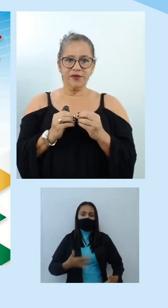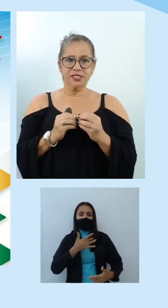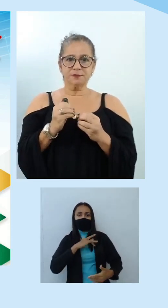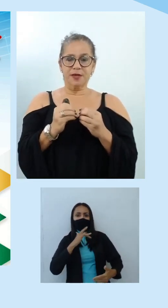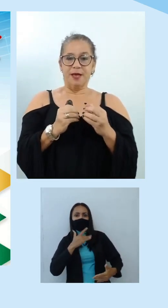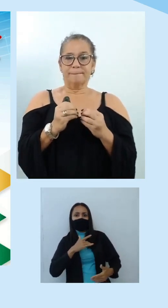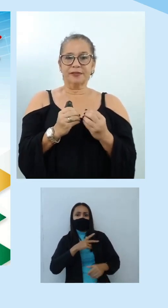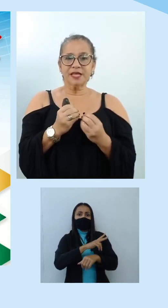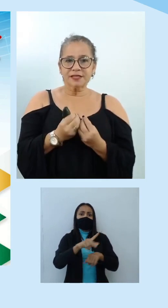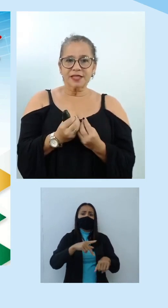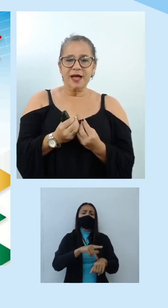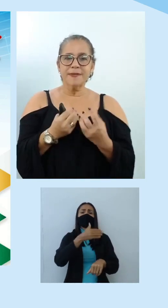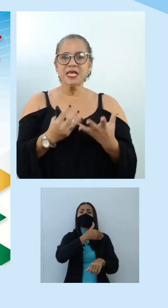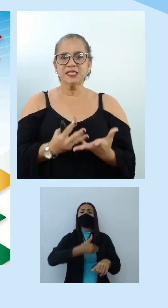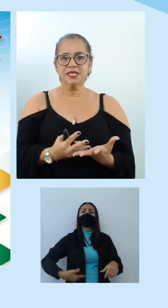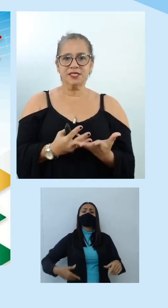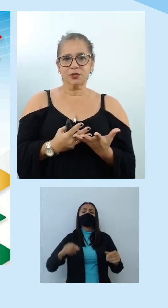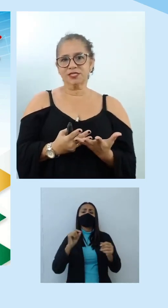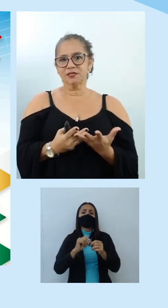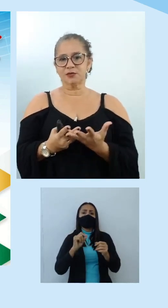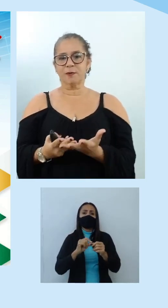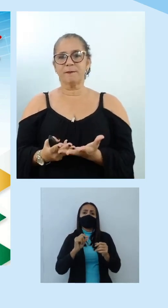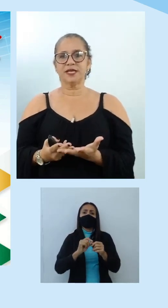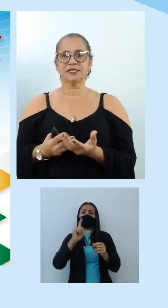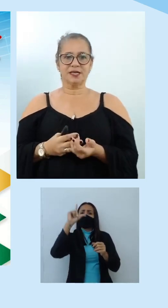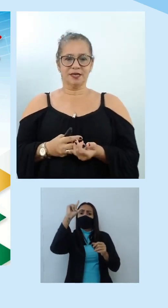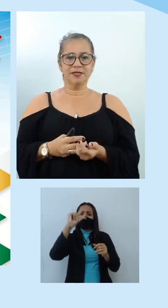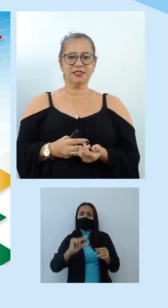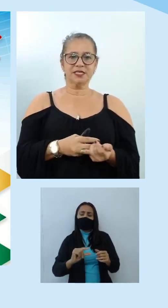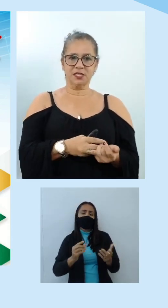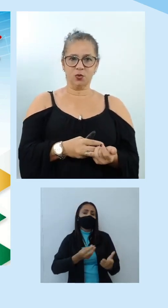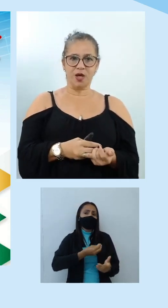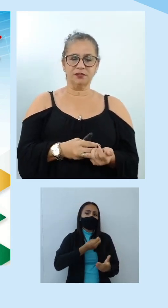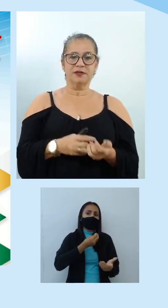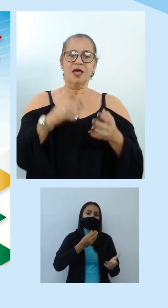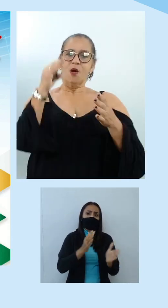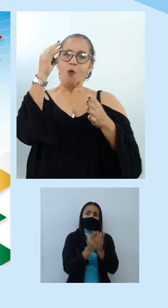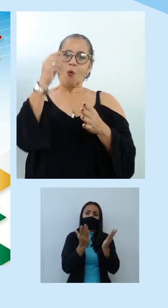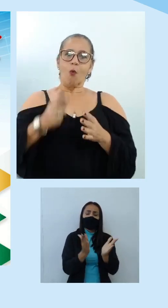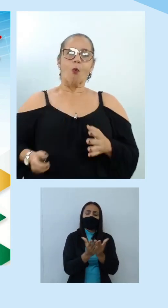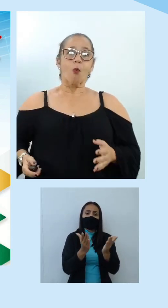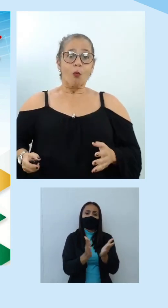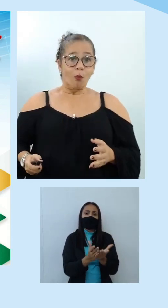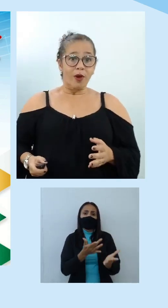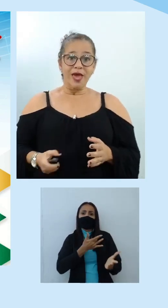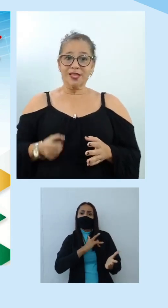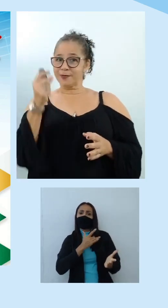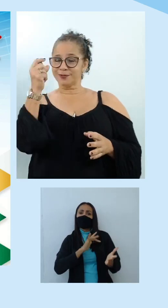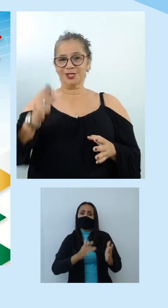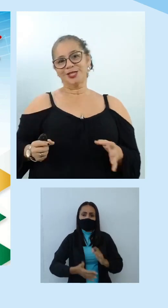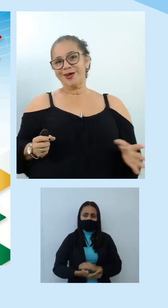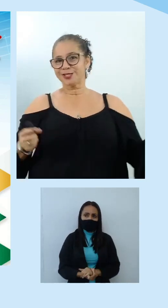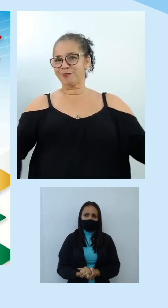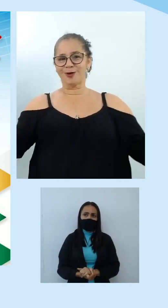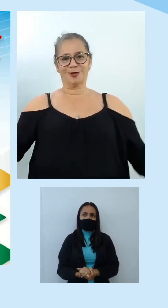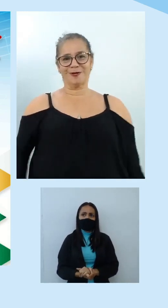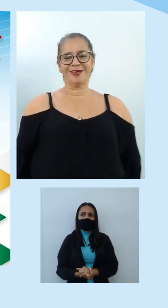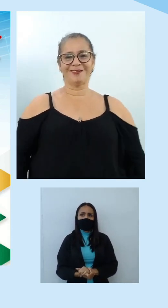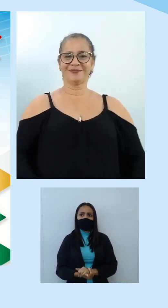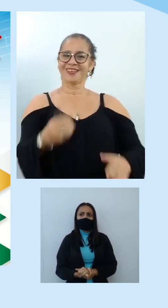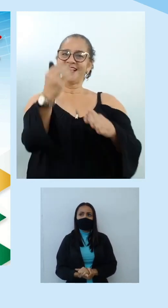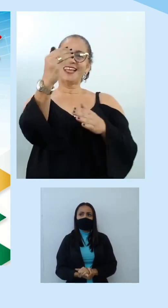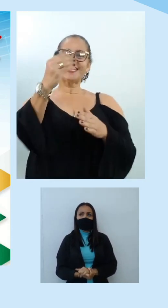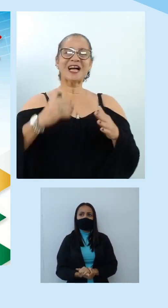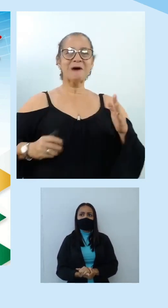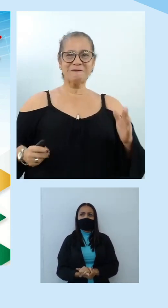governo fez tentar amenizar a situação de pobreza e miséria acentuada? Eita, a professora já deu a resposta para